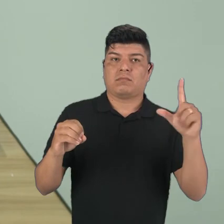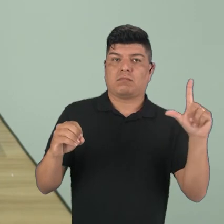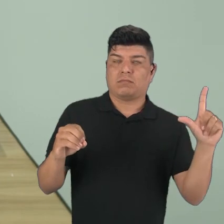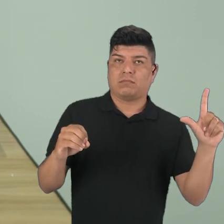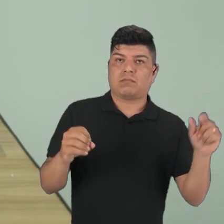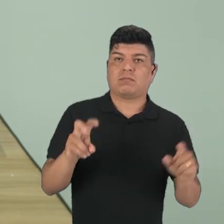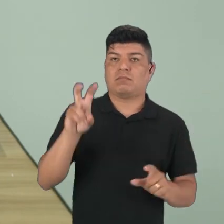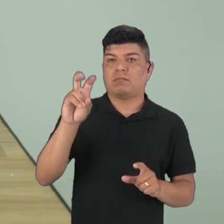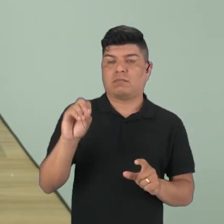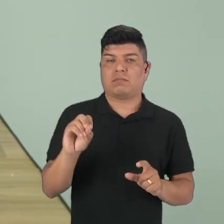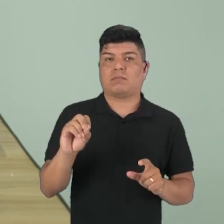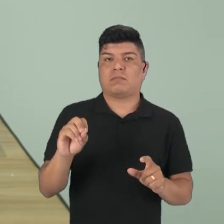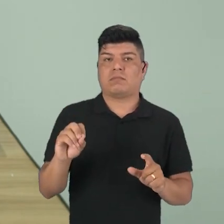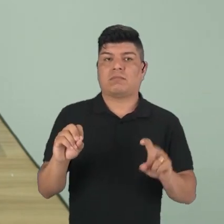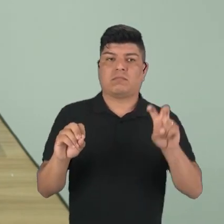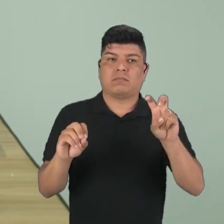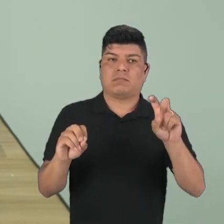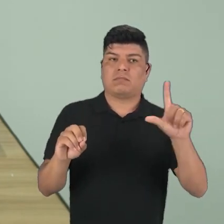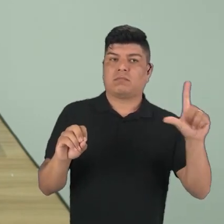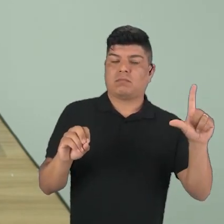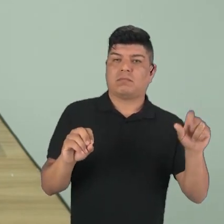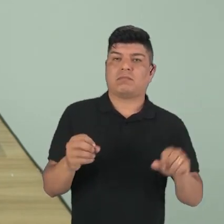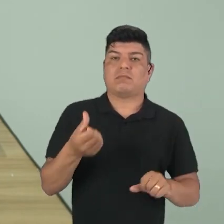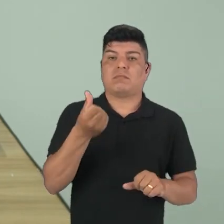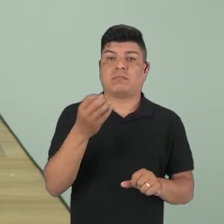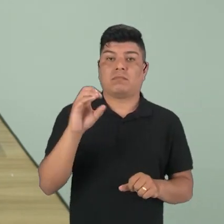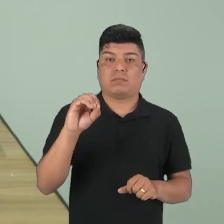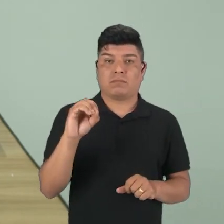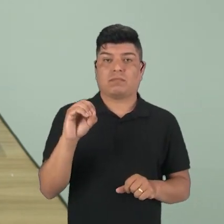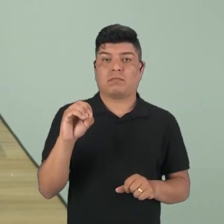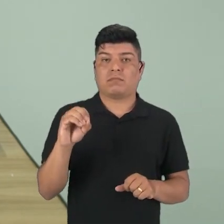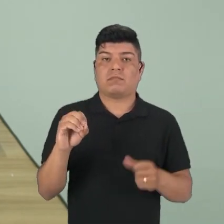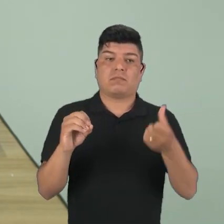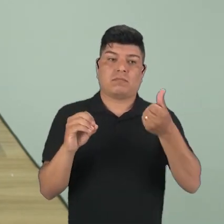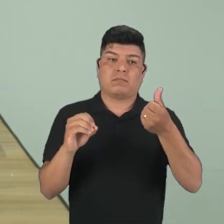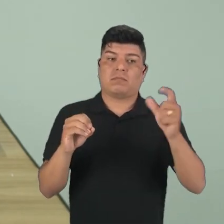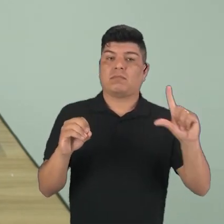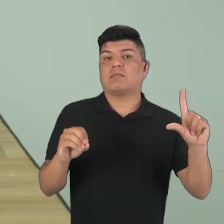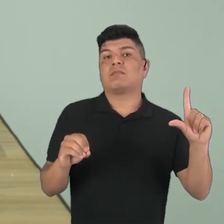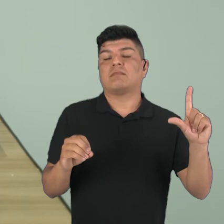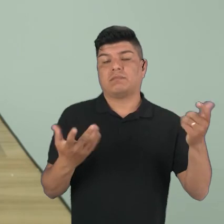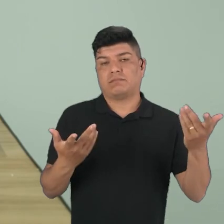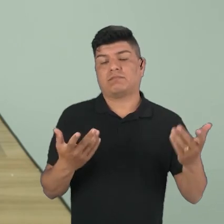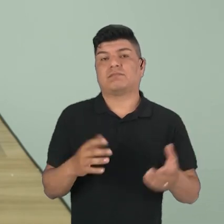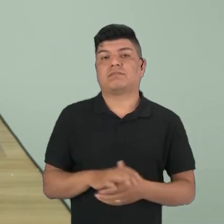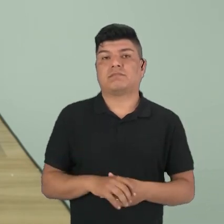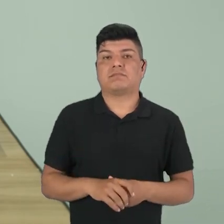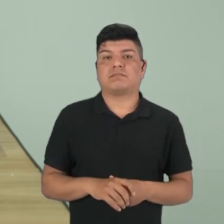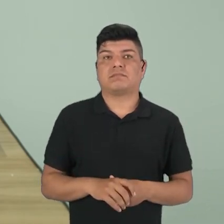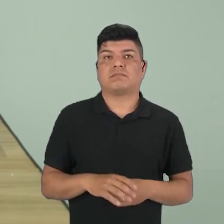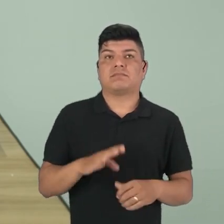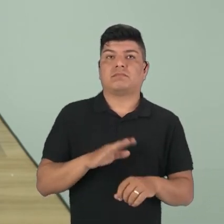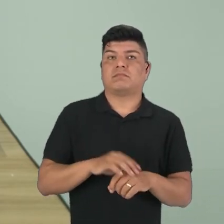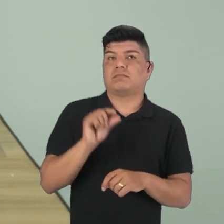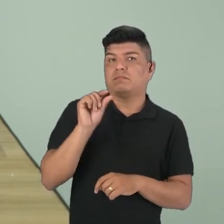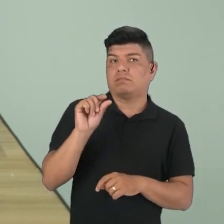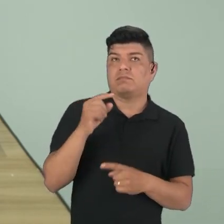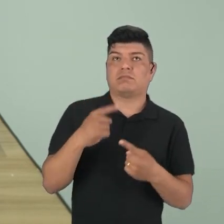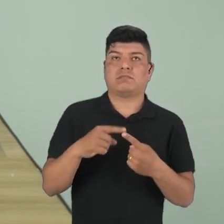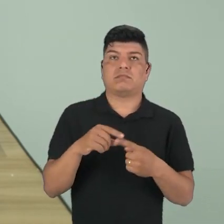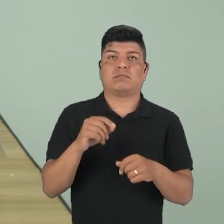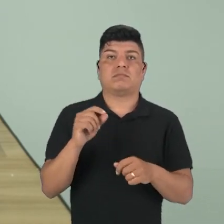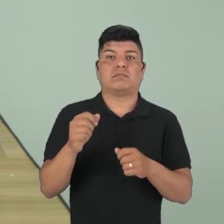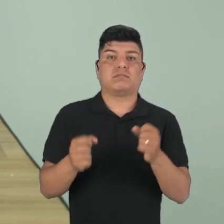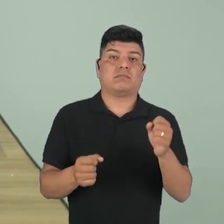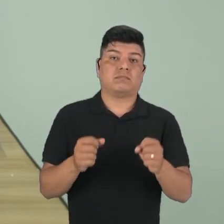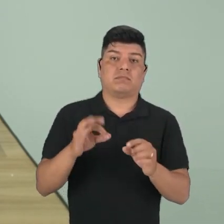litros, 50, 5 litros, 60, 6 litros, né? 6 litros e mais um pouquinho, porque ele anda